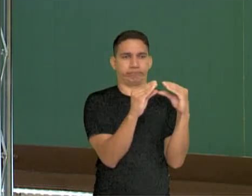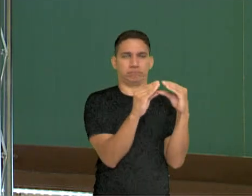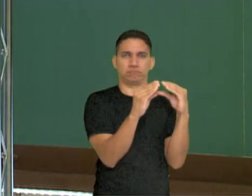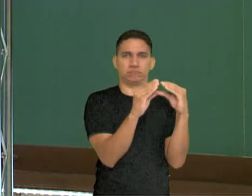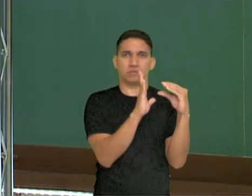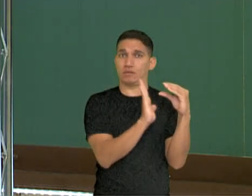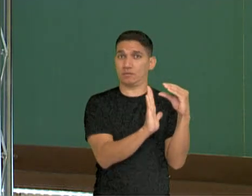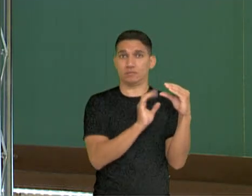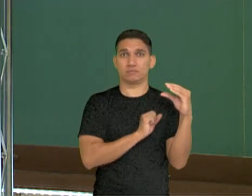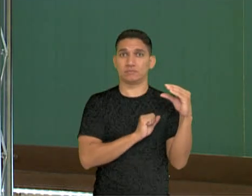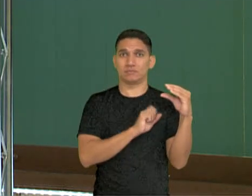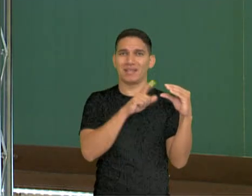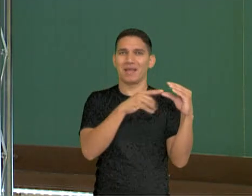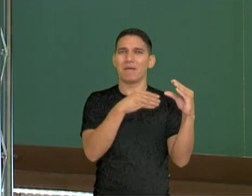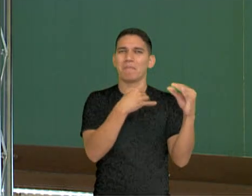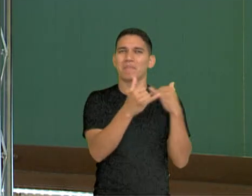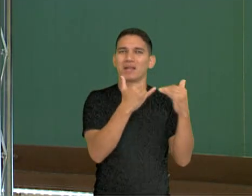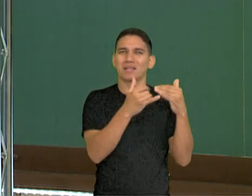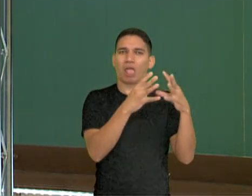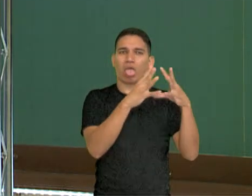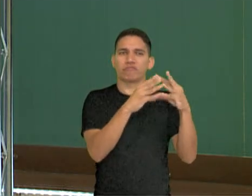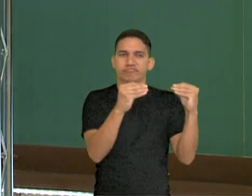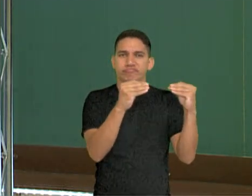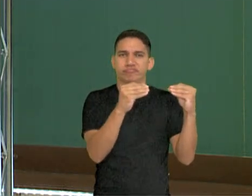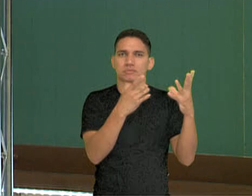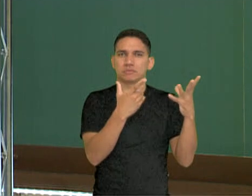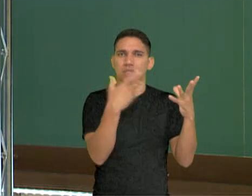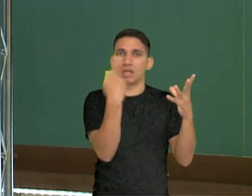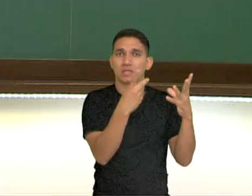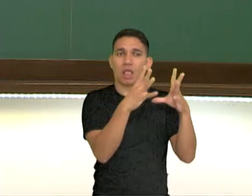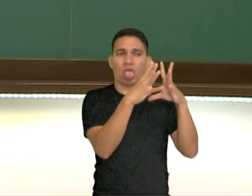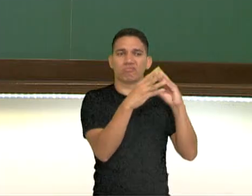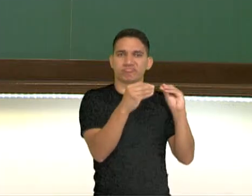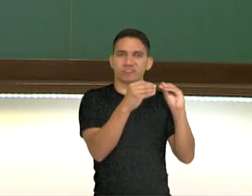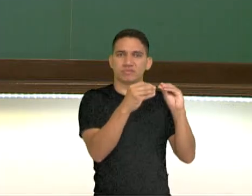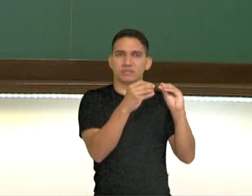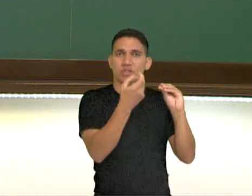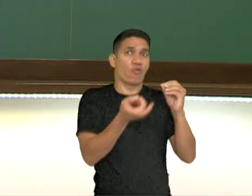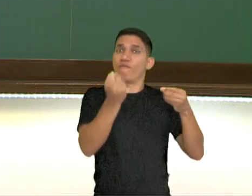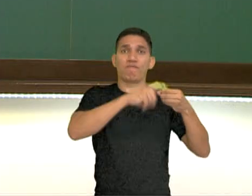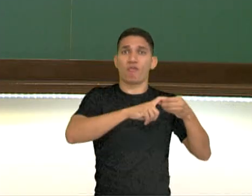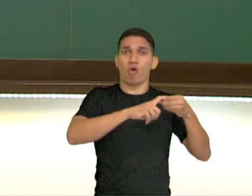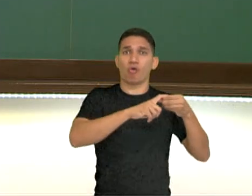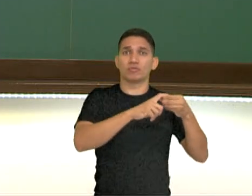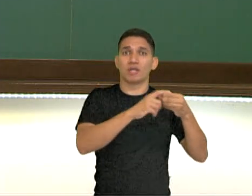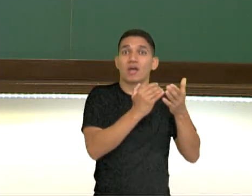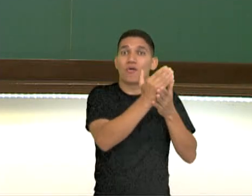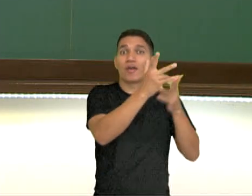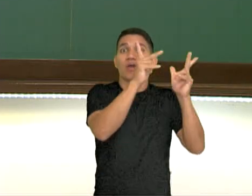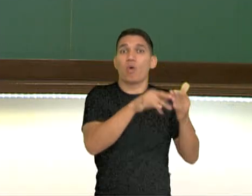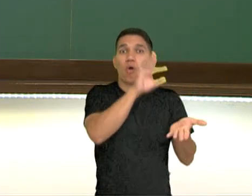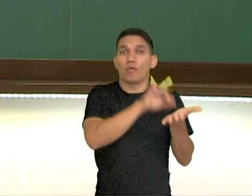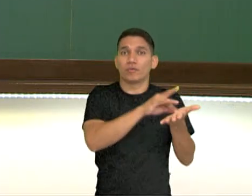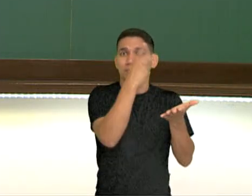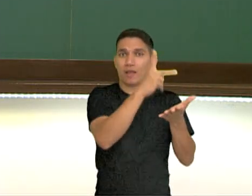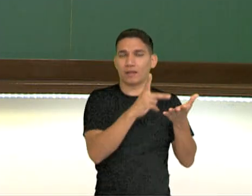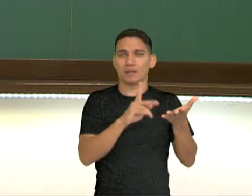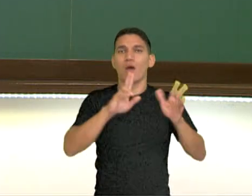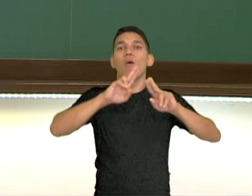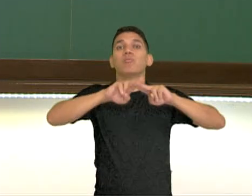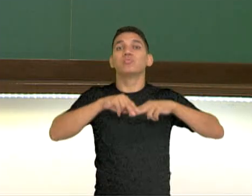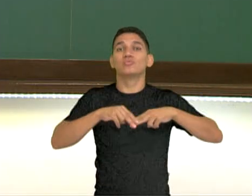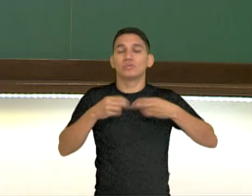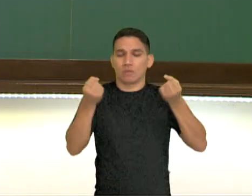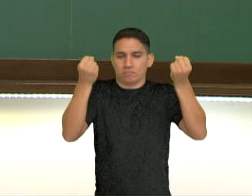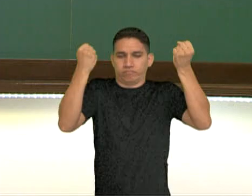zona chamada de plástica, certo? Ou seja, ela se deforma e não volta para a deformação original. Então, a interação